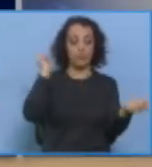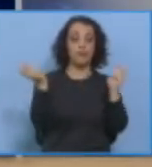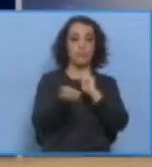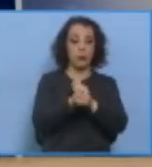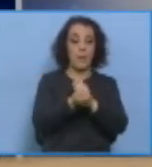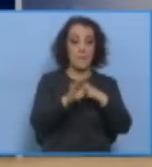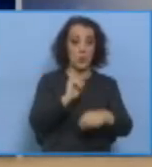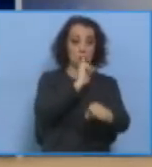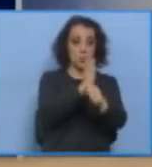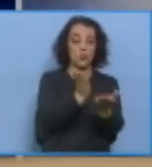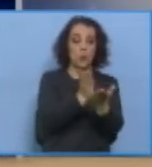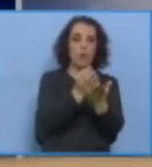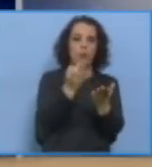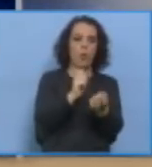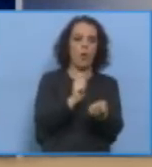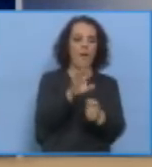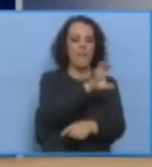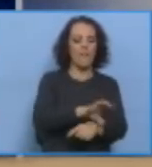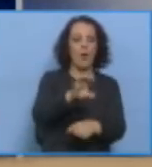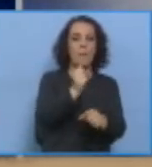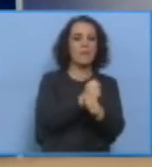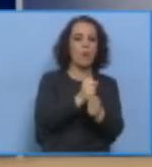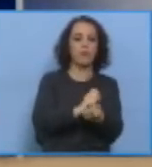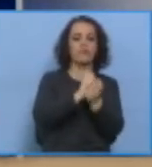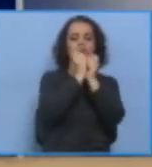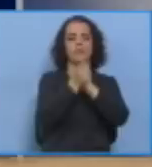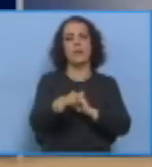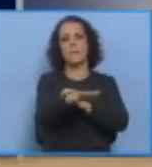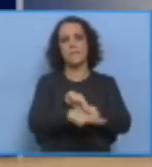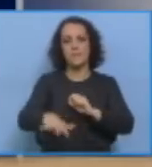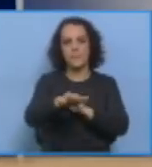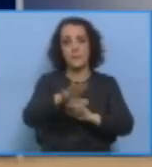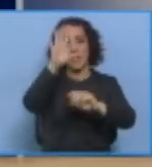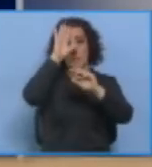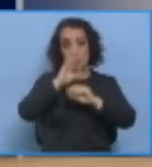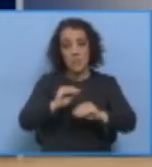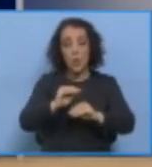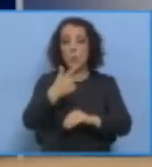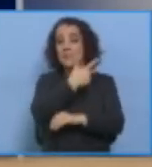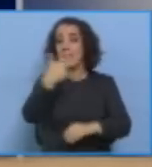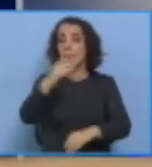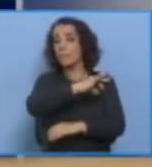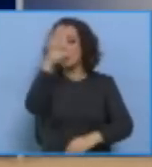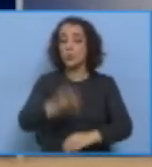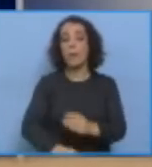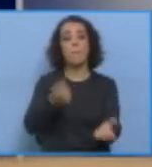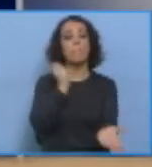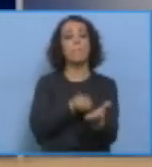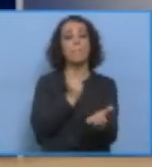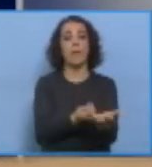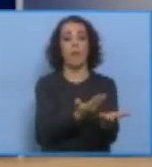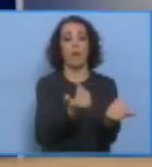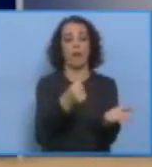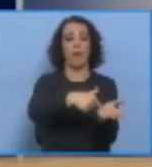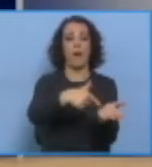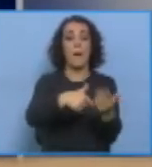de uma outra variante da sua atividade, que é um ensino integralmente pago. A nossa questão é que esse não é